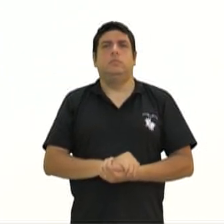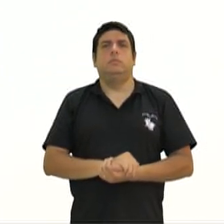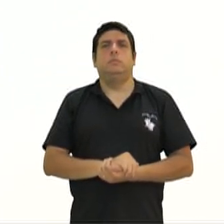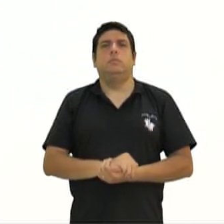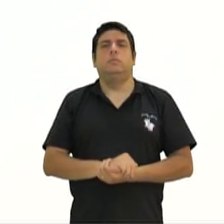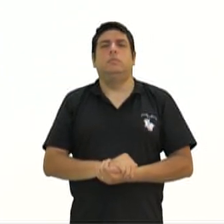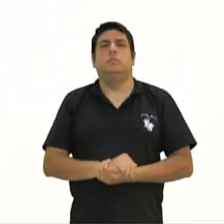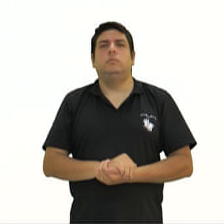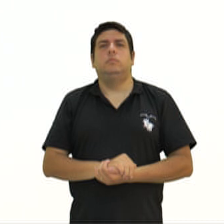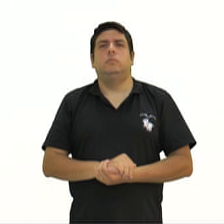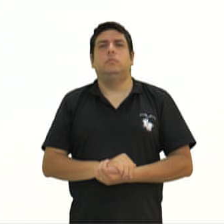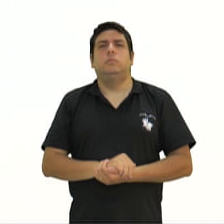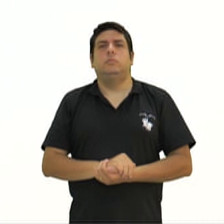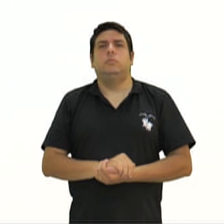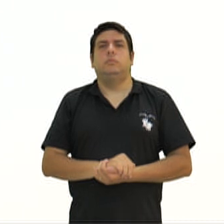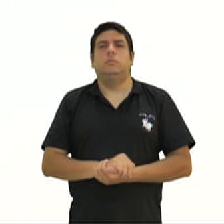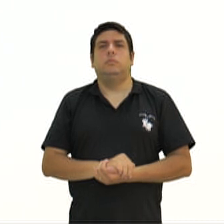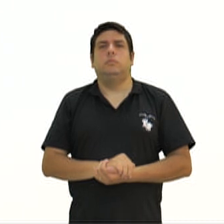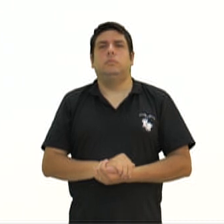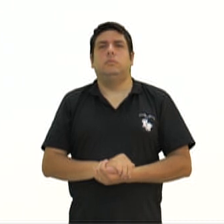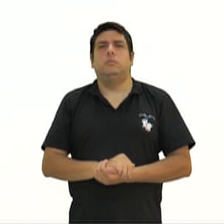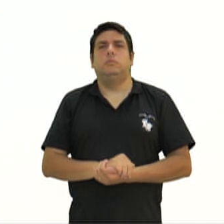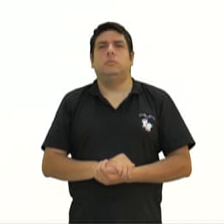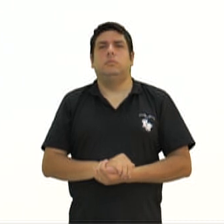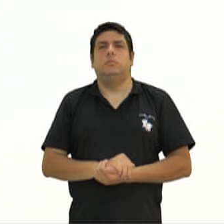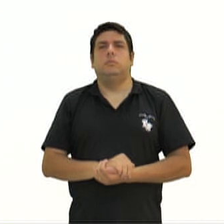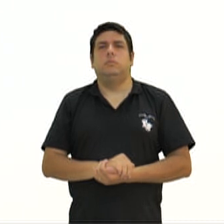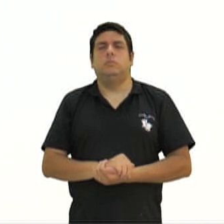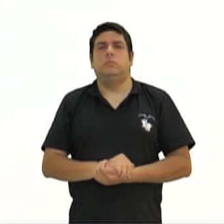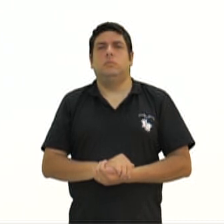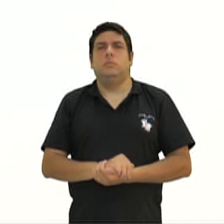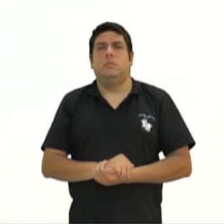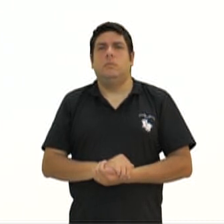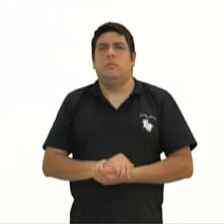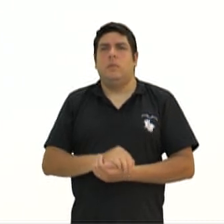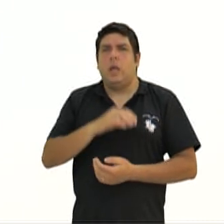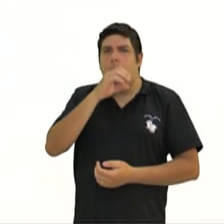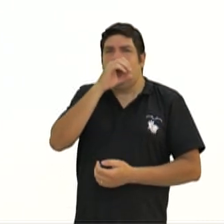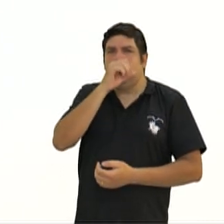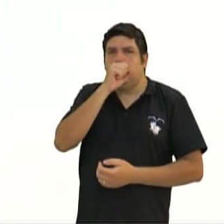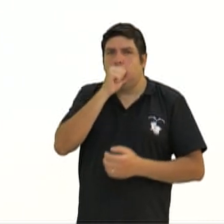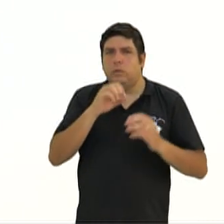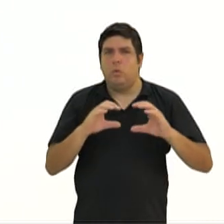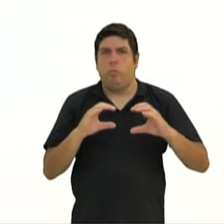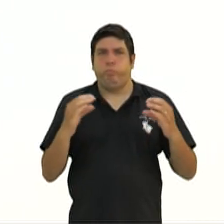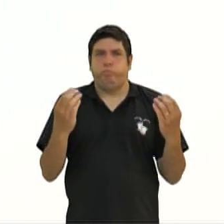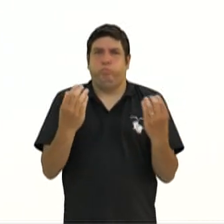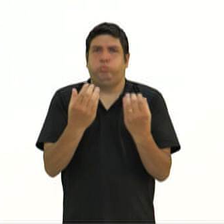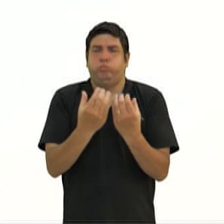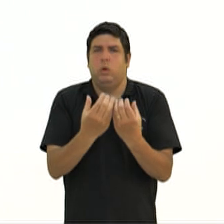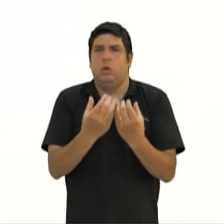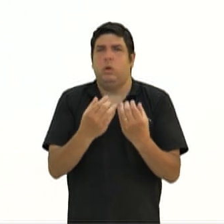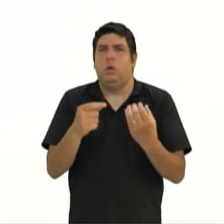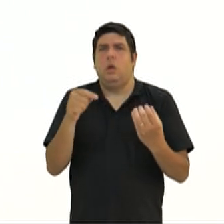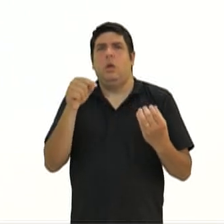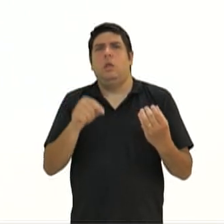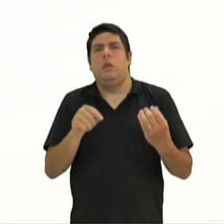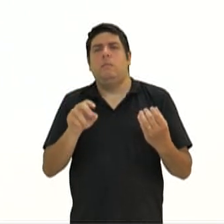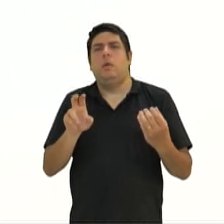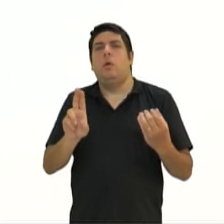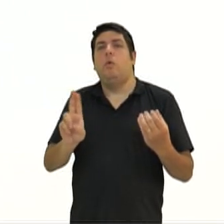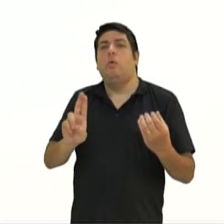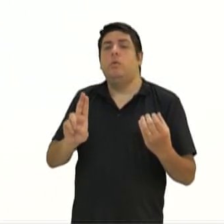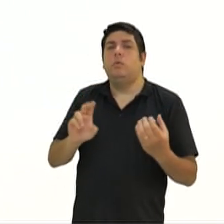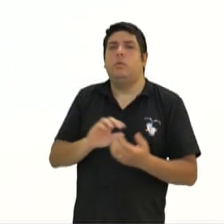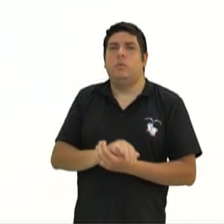carved into a jack-o'-lantern? A abóbora que a gente conhece, muito famosa, ela é chamada de